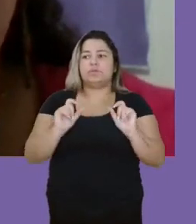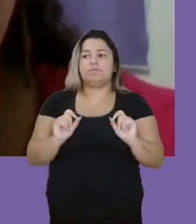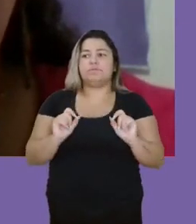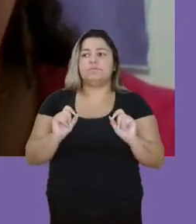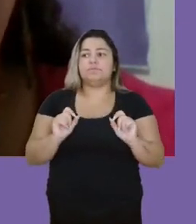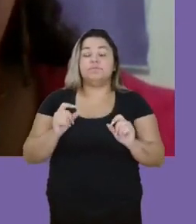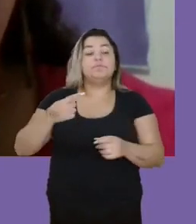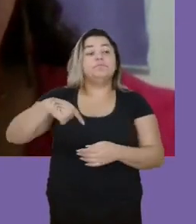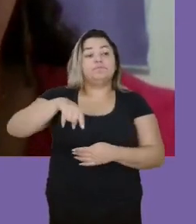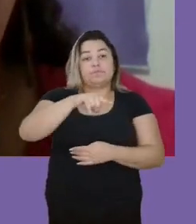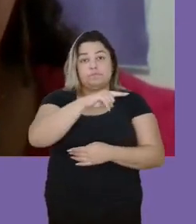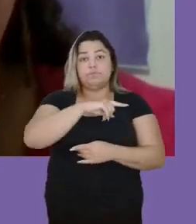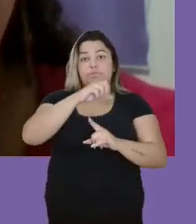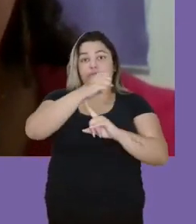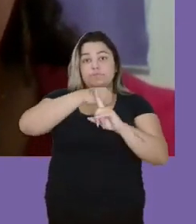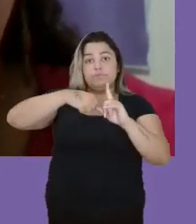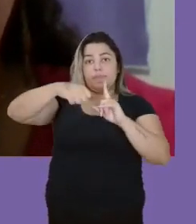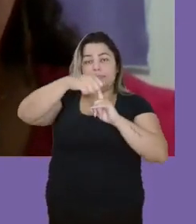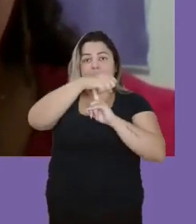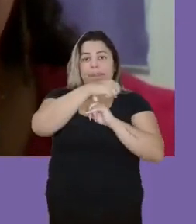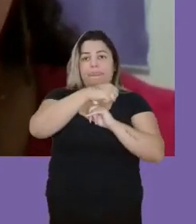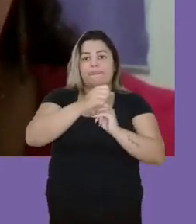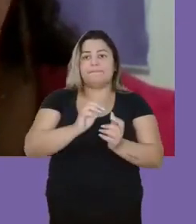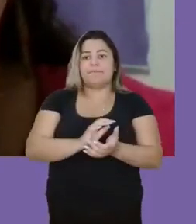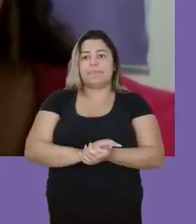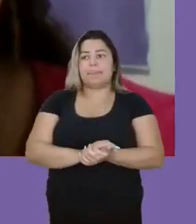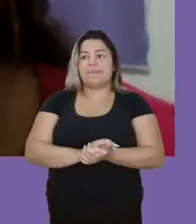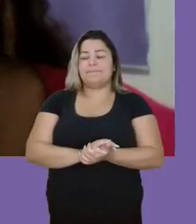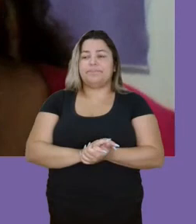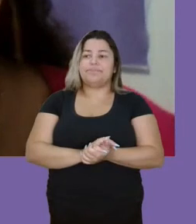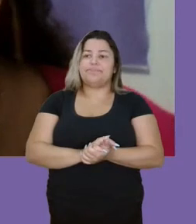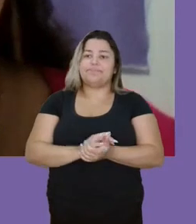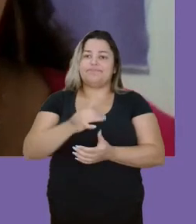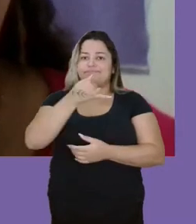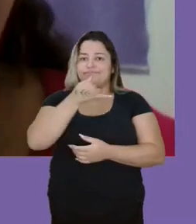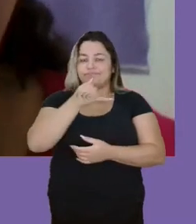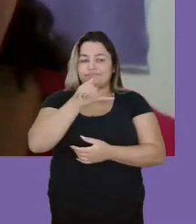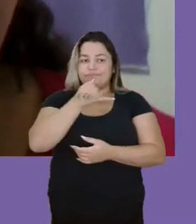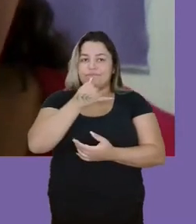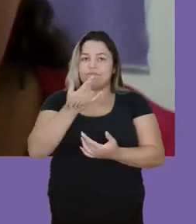na nossa sociedade que infelizmente está